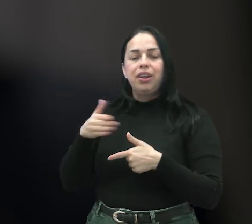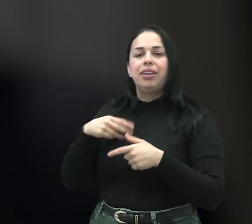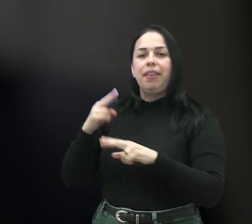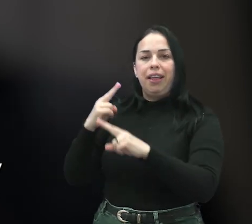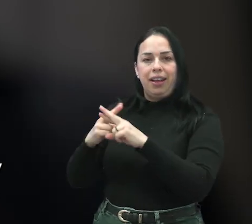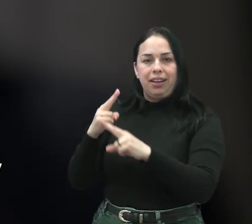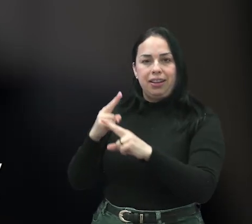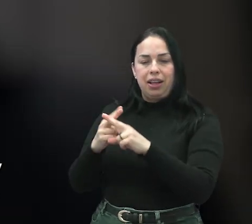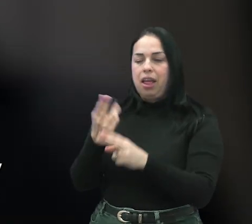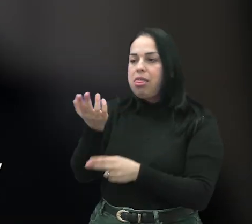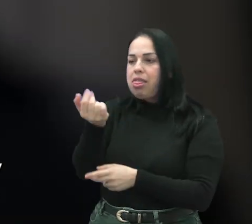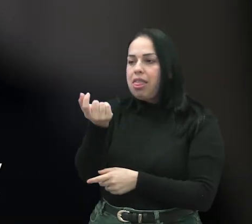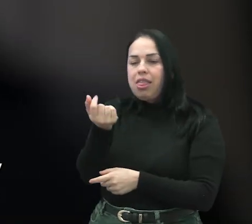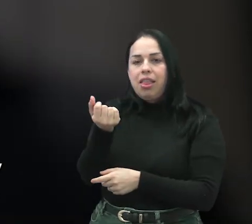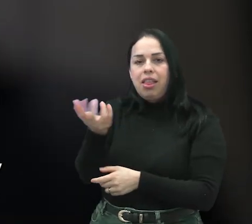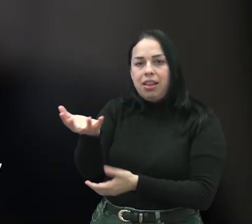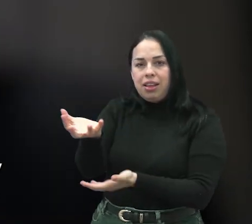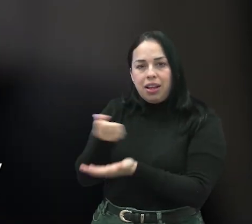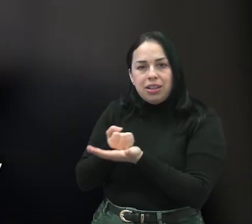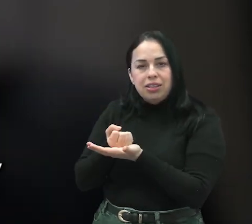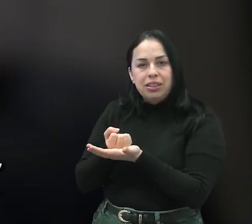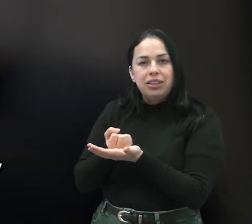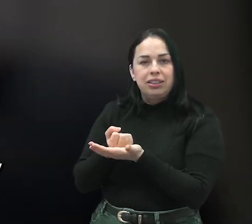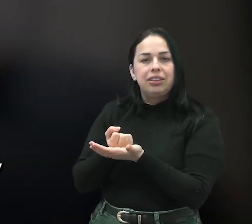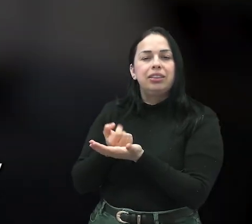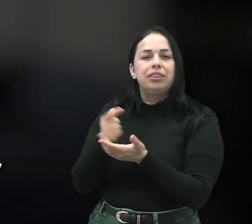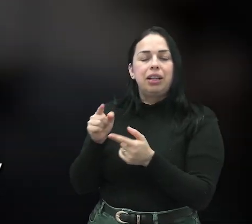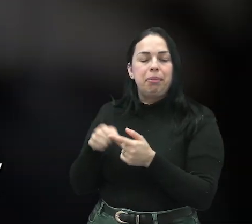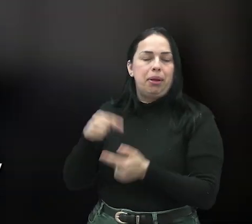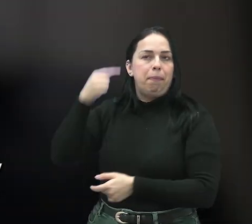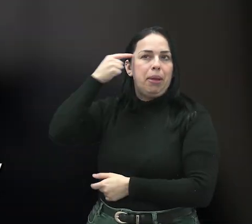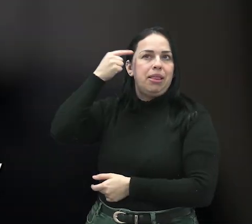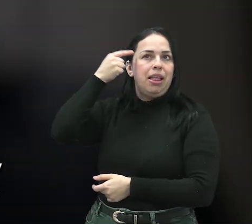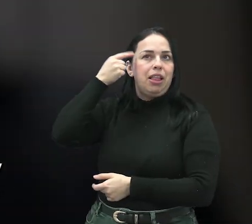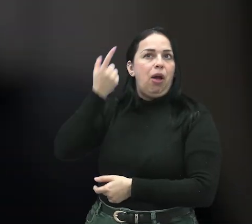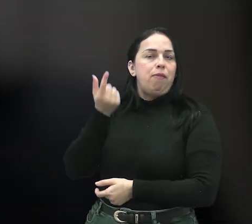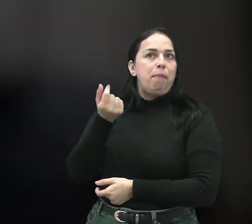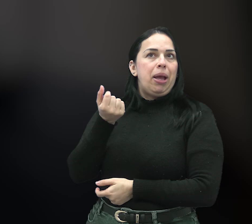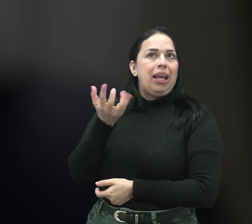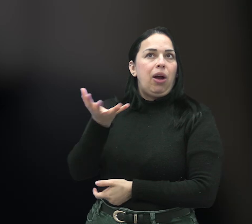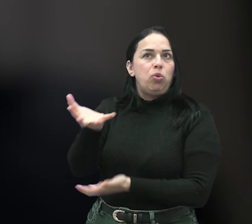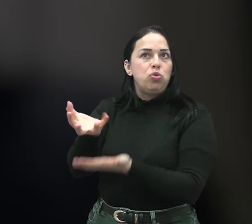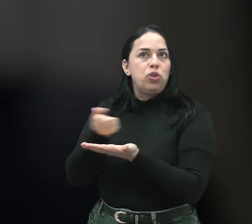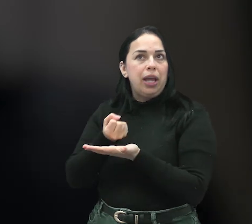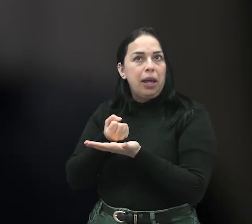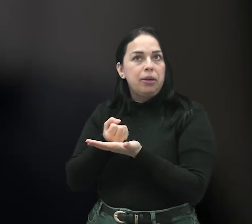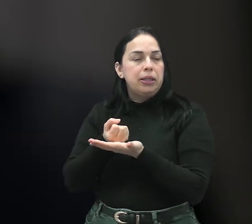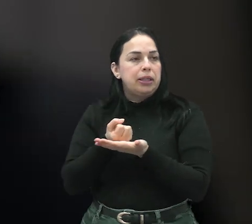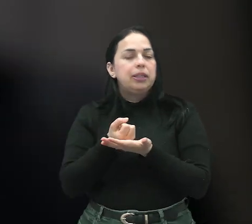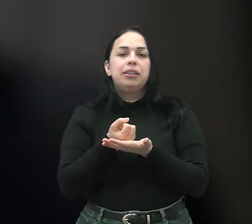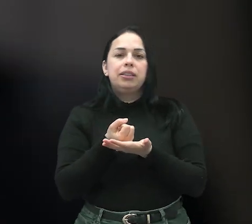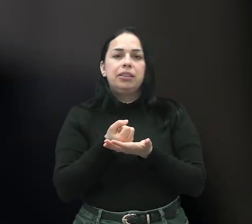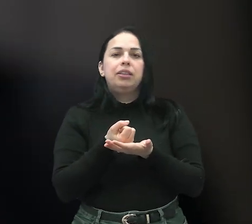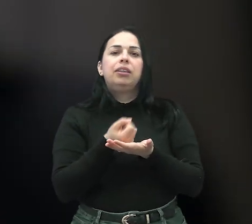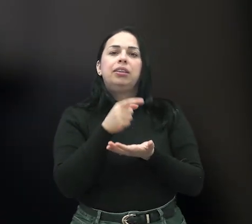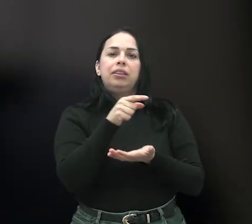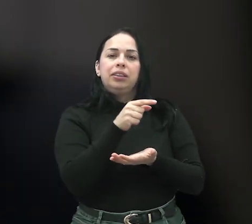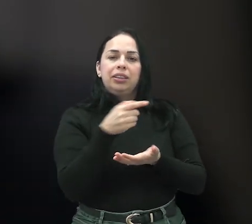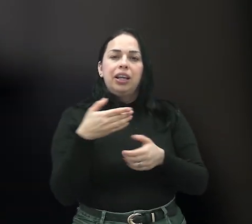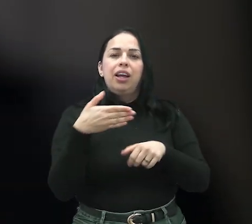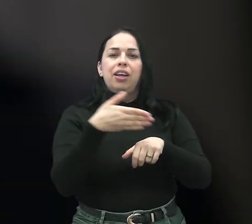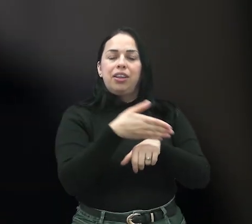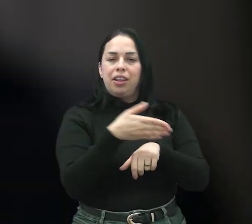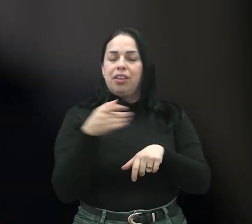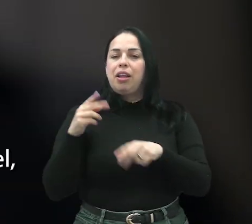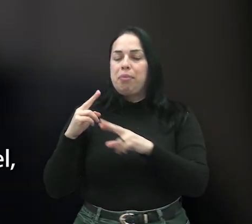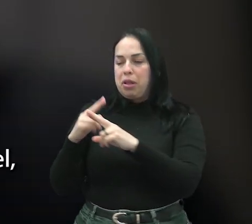Caixa Econômica para reservar, eu ia abrir uma casa lotérica, acho que é até cabeça de jogador, né? Já pensei em abrir uma casa lotérica. E